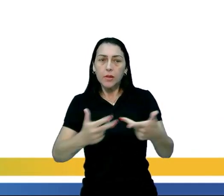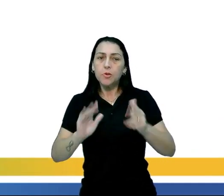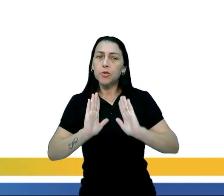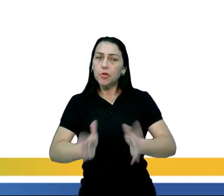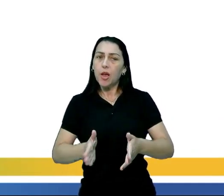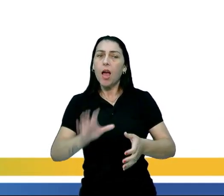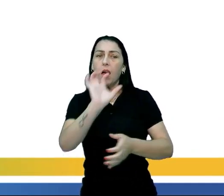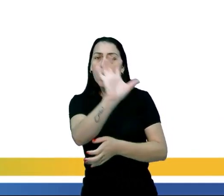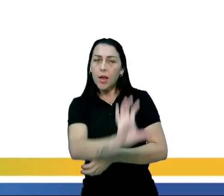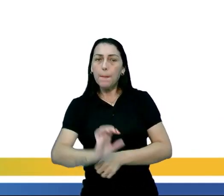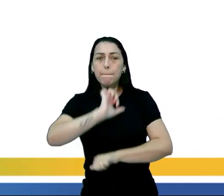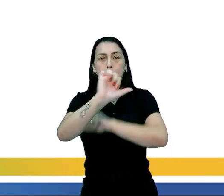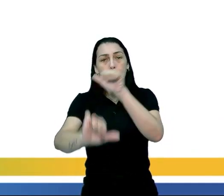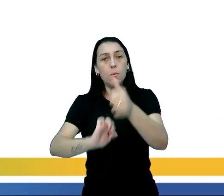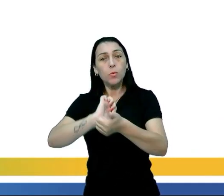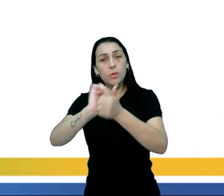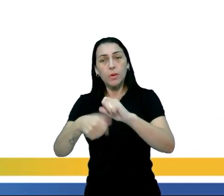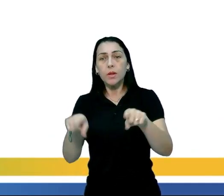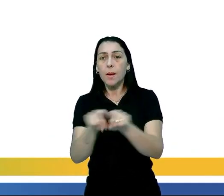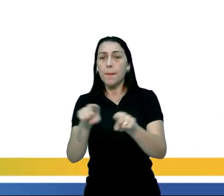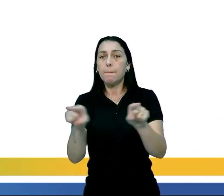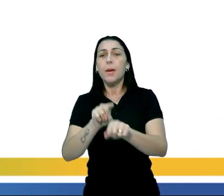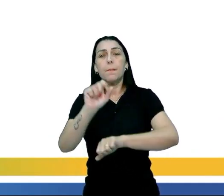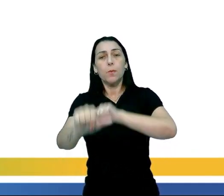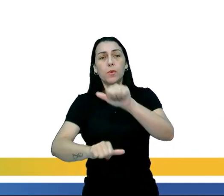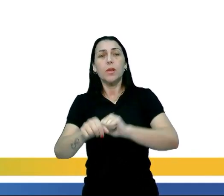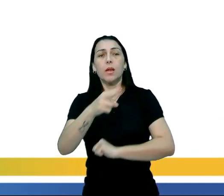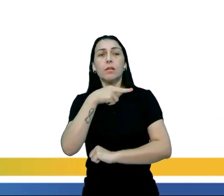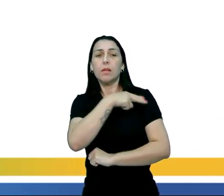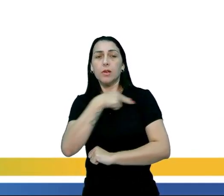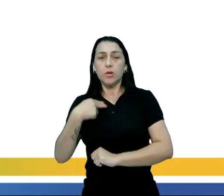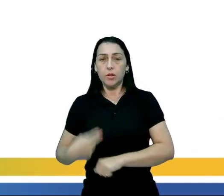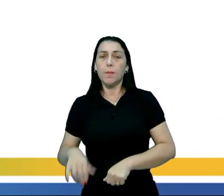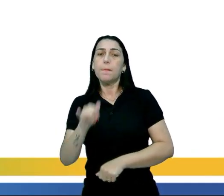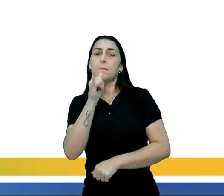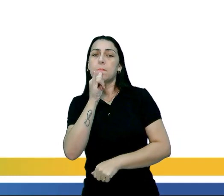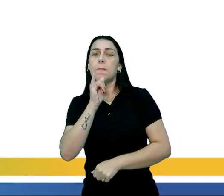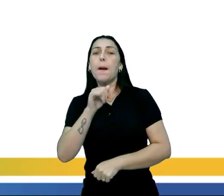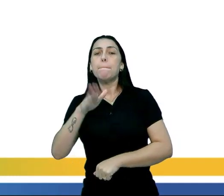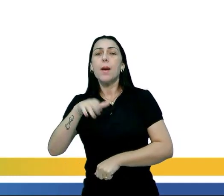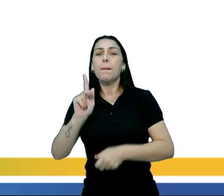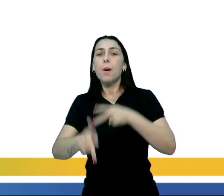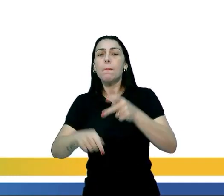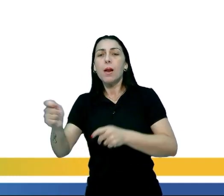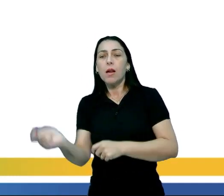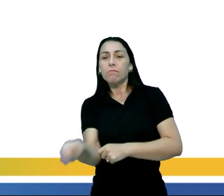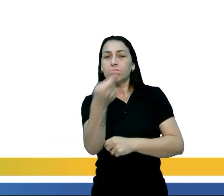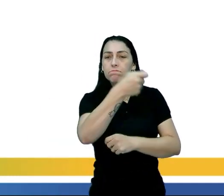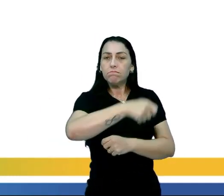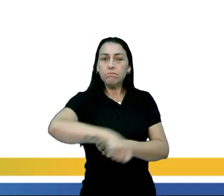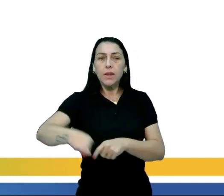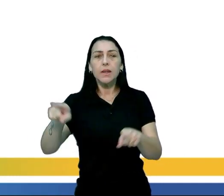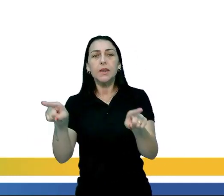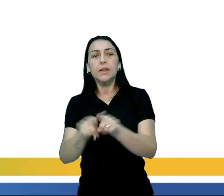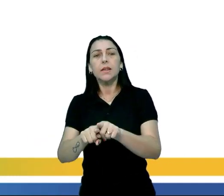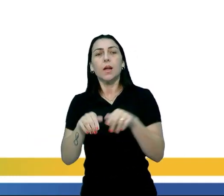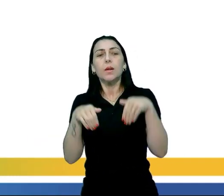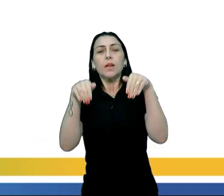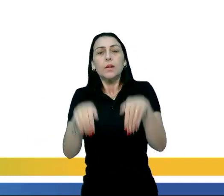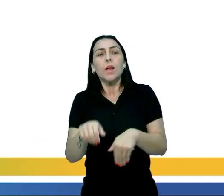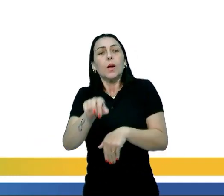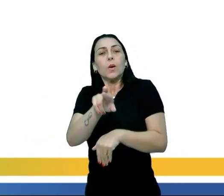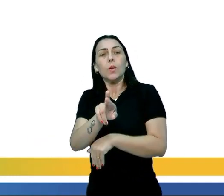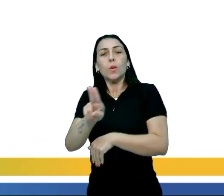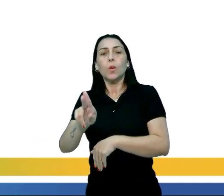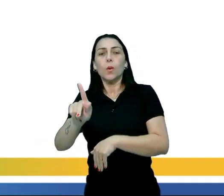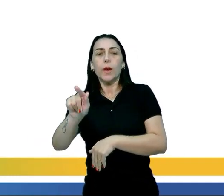e conforme a região muda, os esportes também se modificam. Na China, por exemplo, o esporte mais popular é o tênis de mesa, na Austrália é o